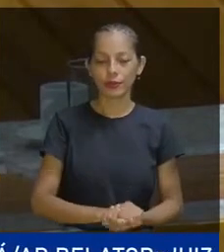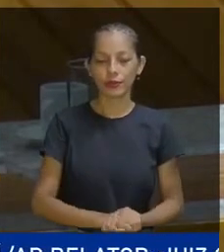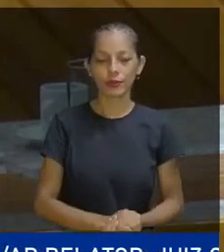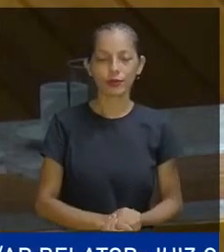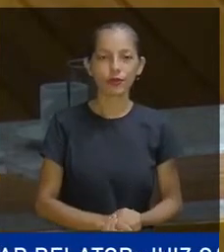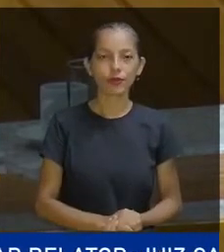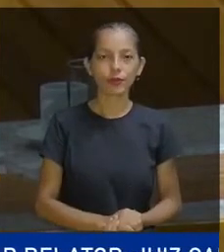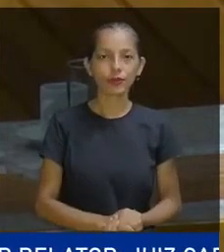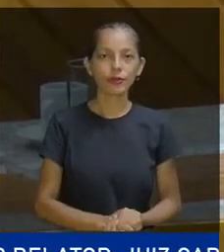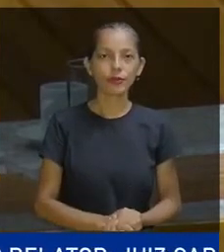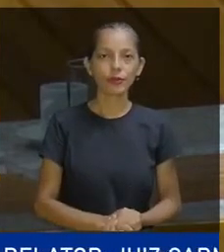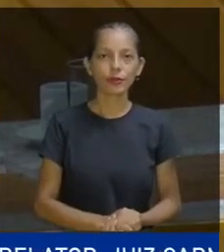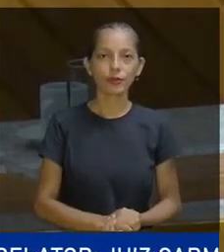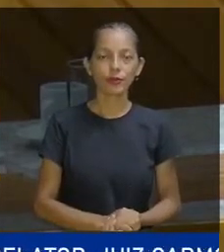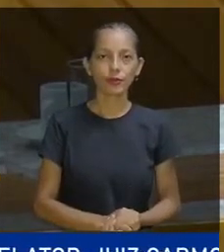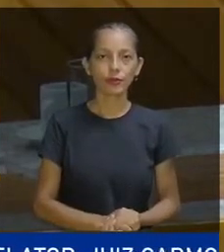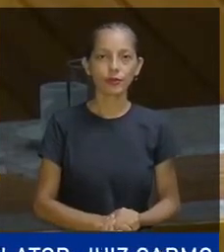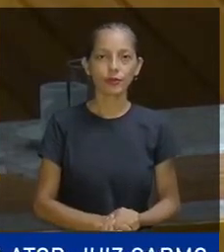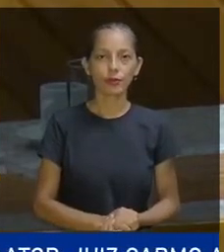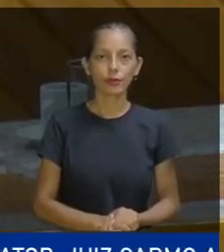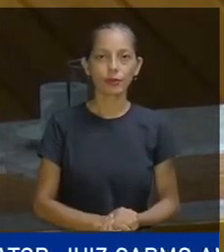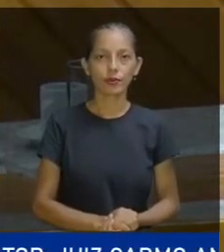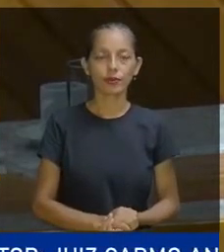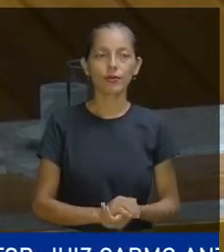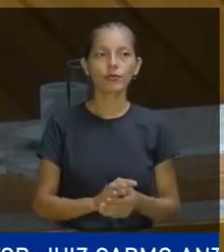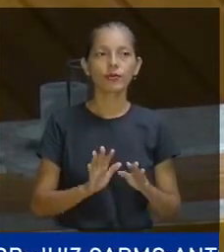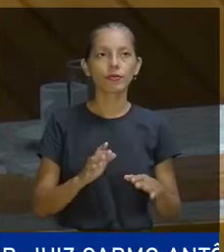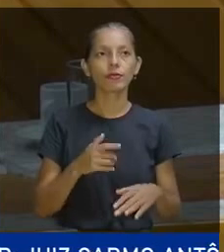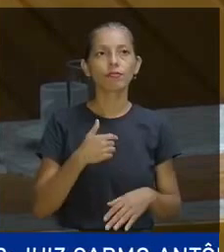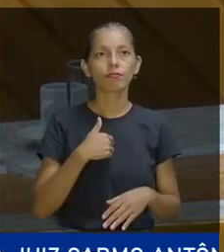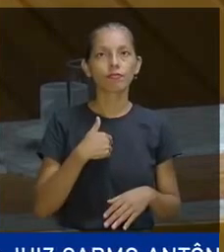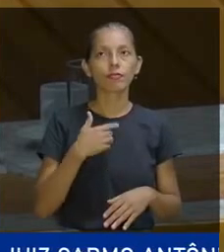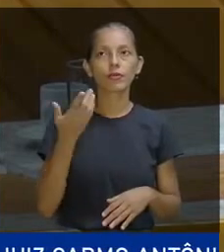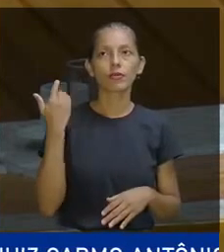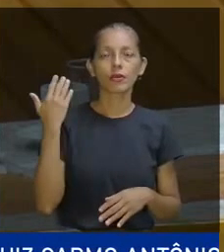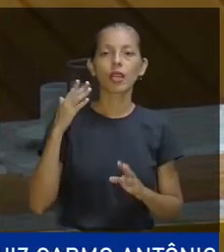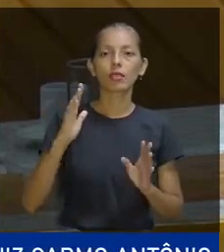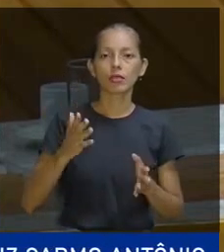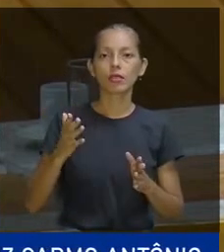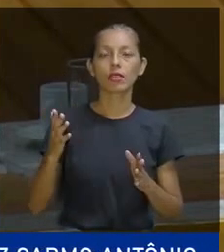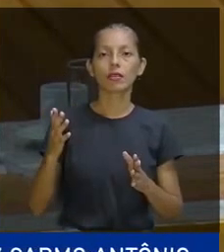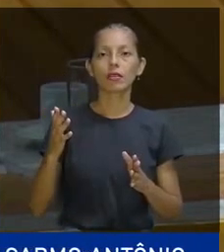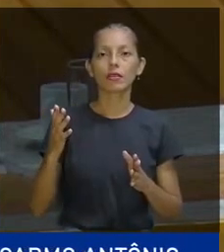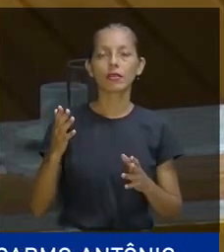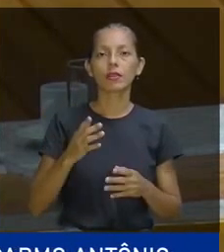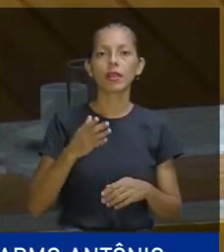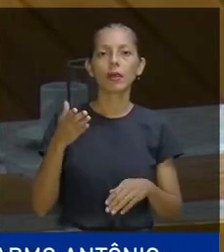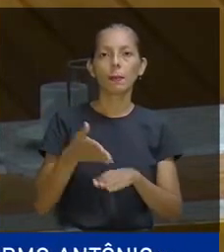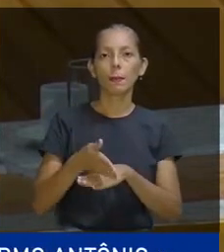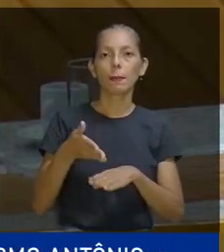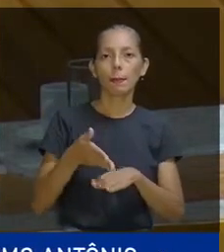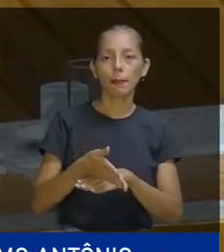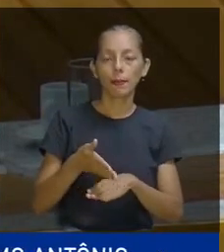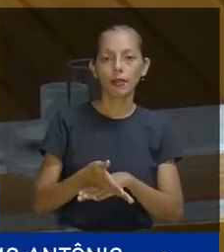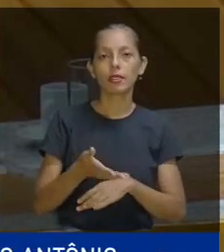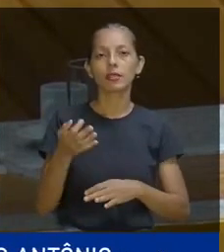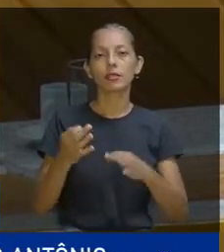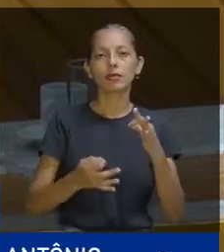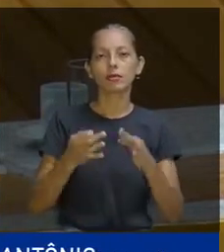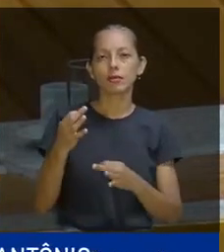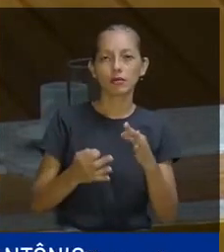acolhida a exceção, eu fui voto vencido. E naquela ocasião, eu sustentei e reafirmo